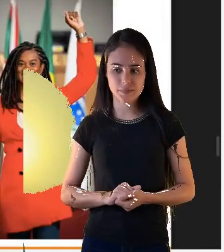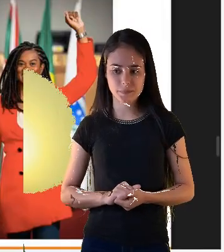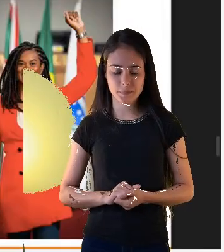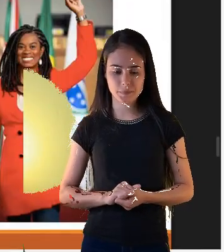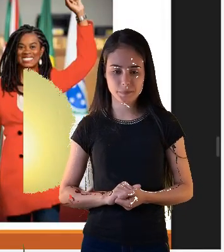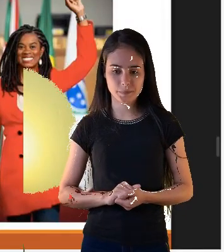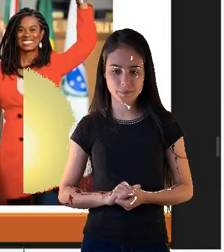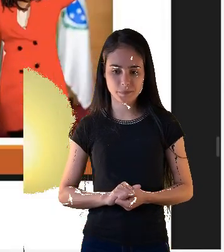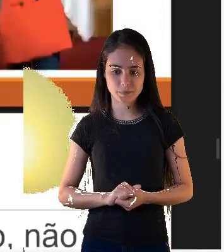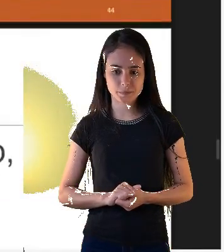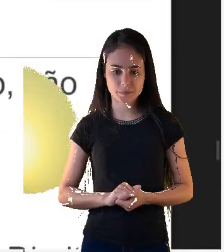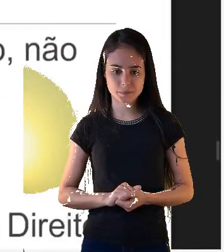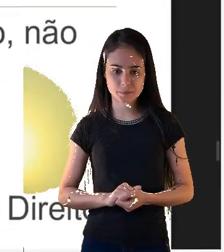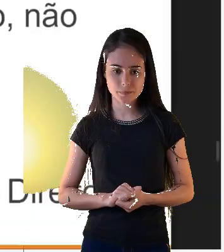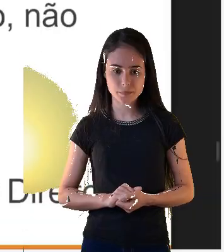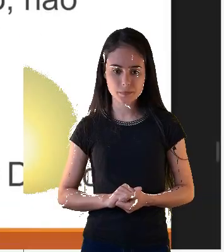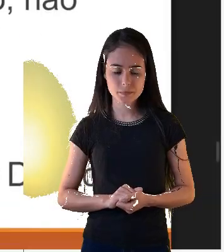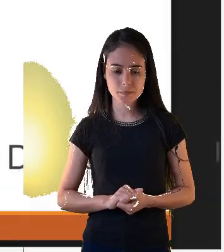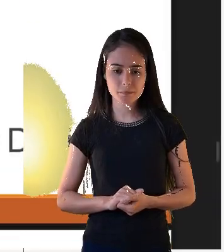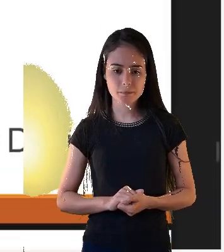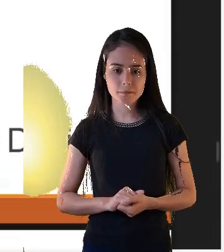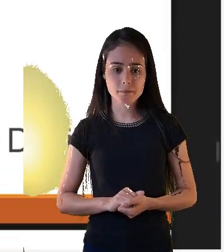passar.